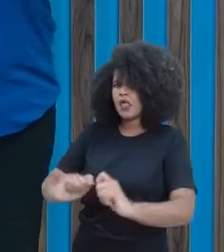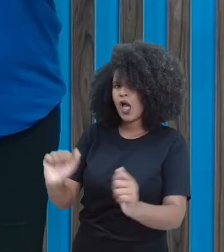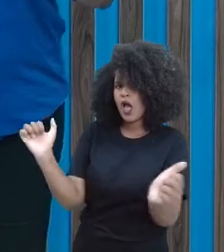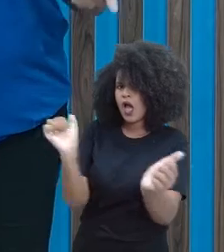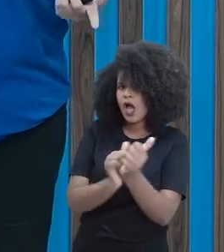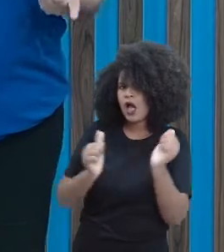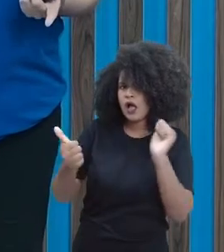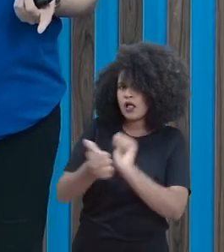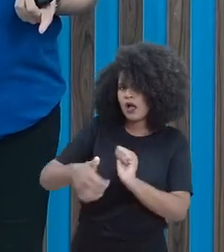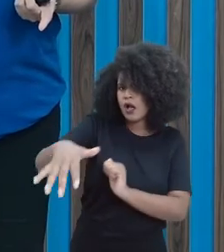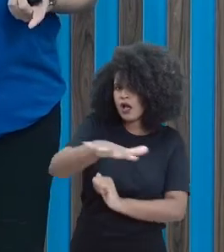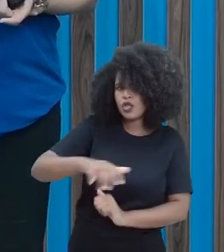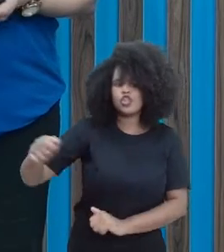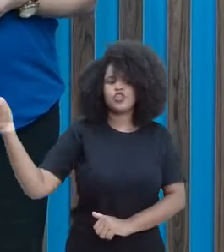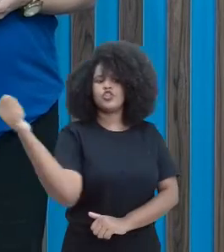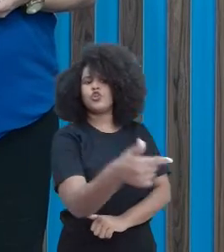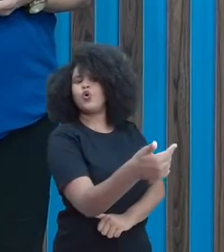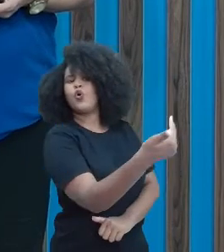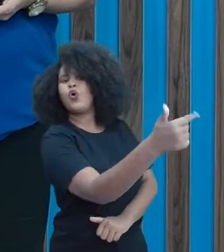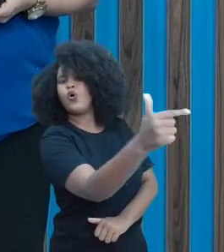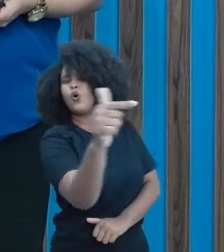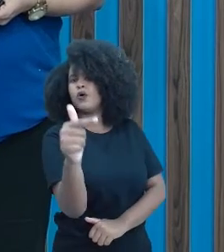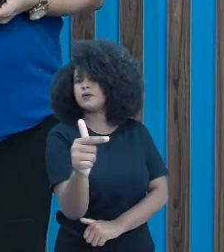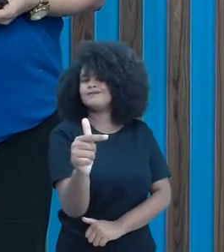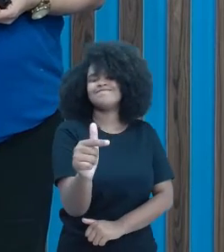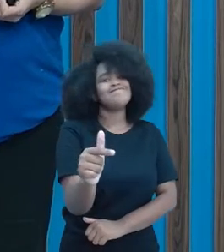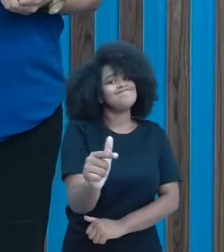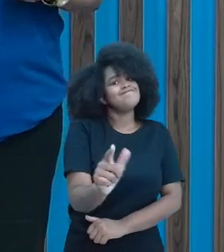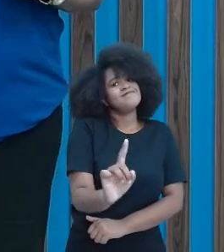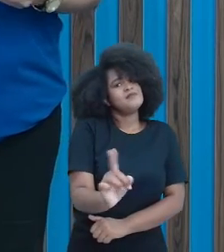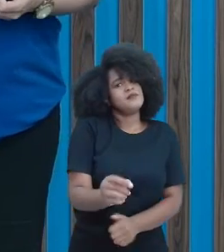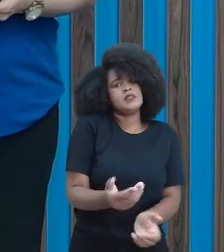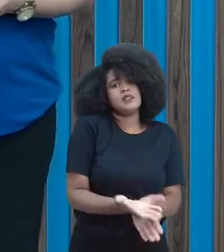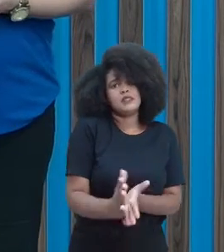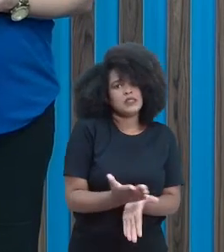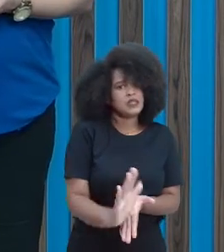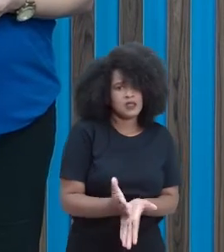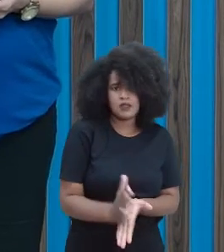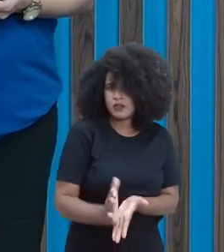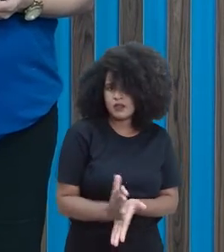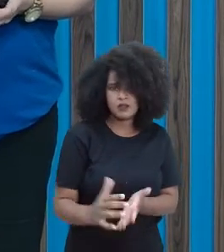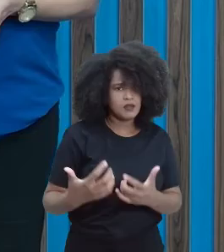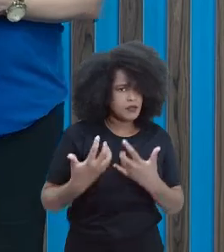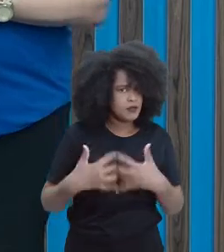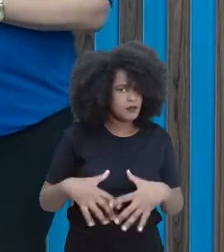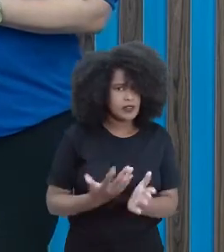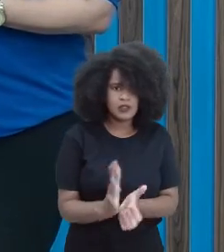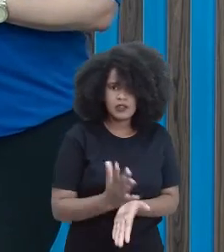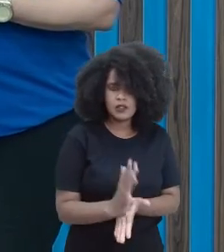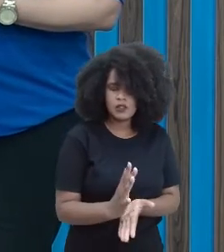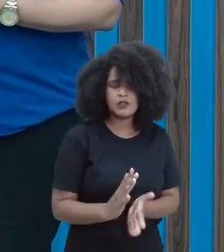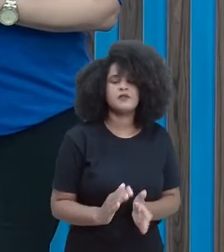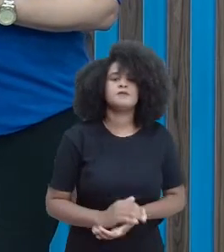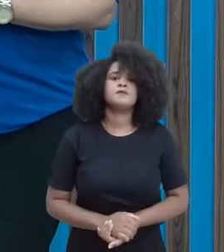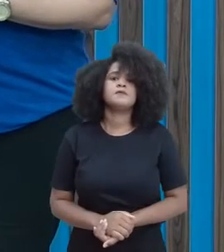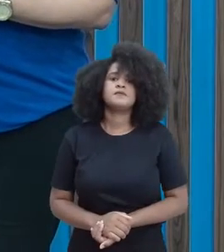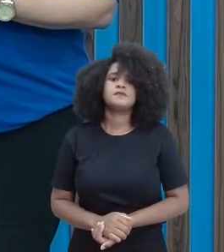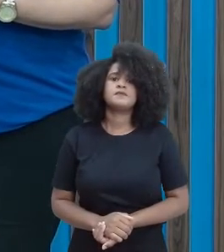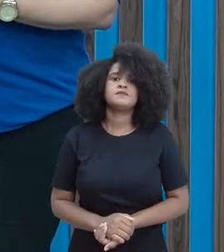adaptada do que a outra? Não, né? Não tem nada a ver com complexidade, tá? Então,